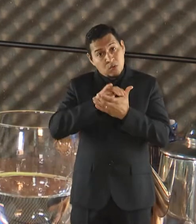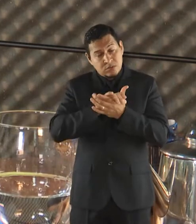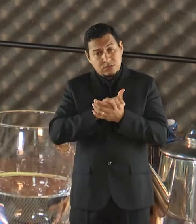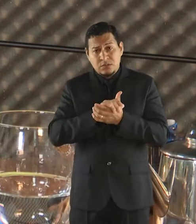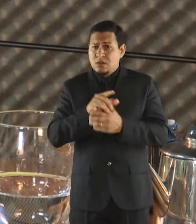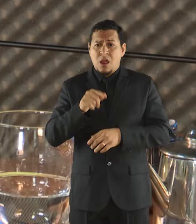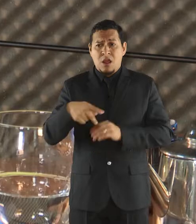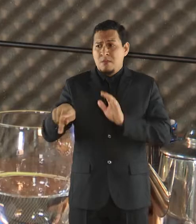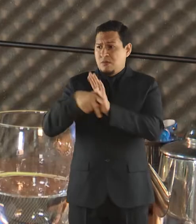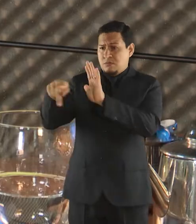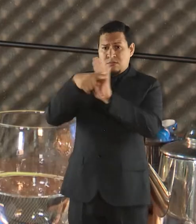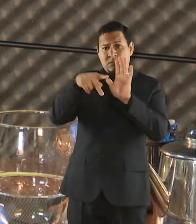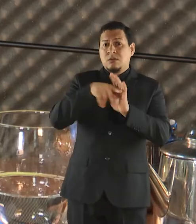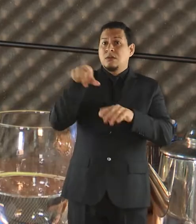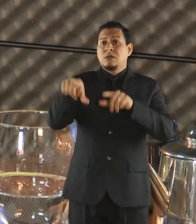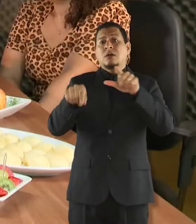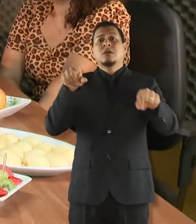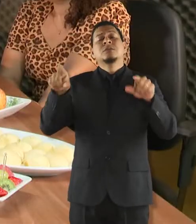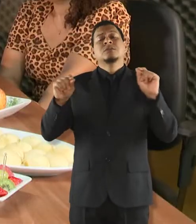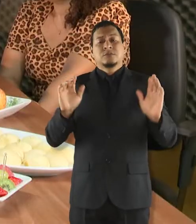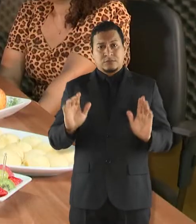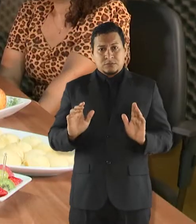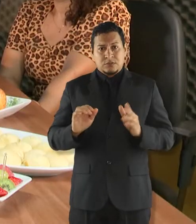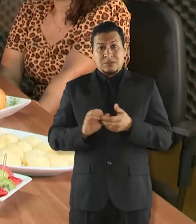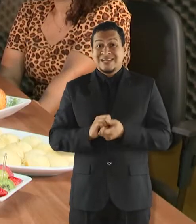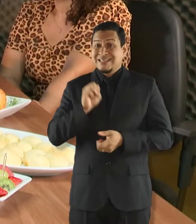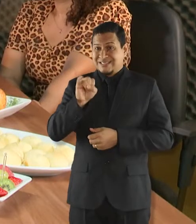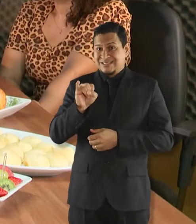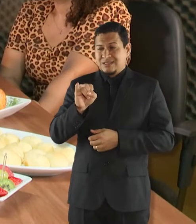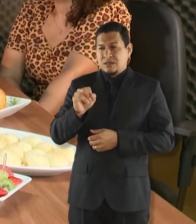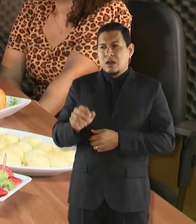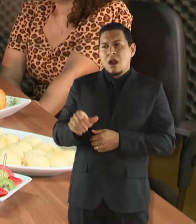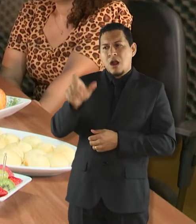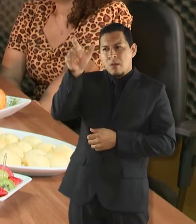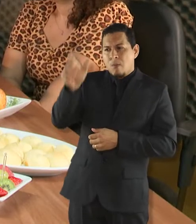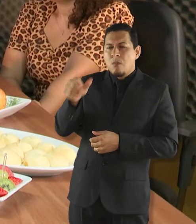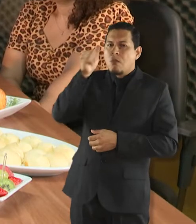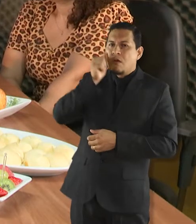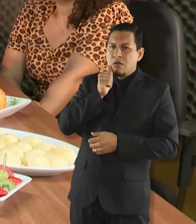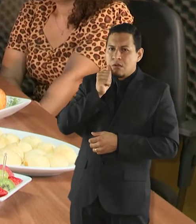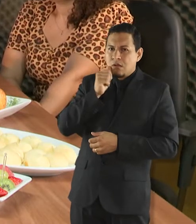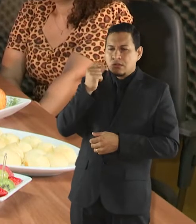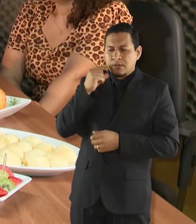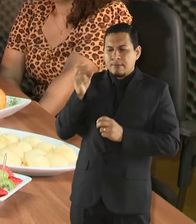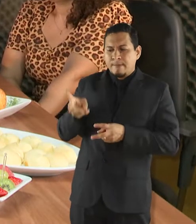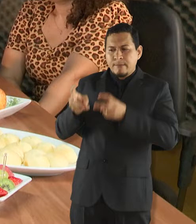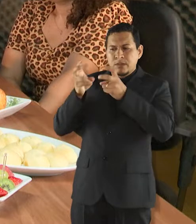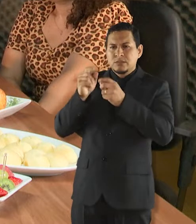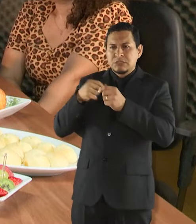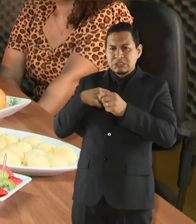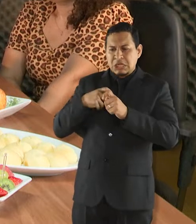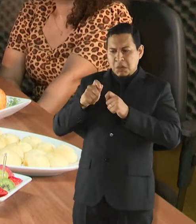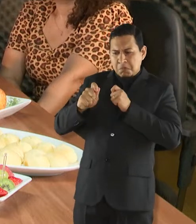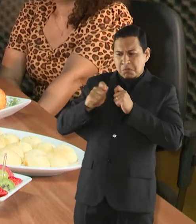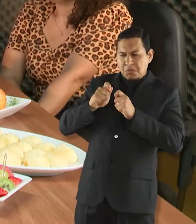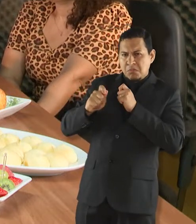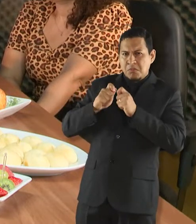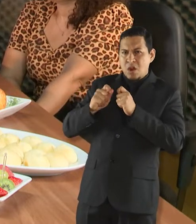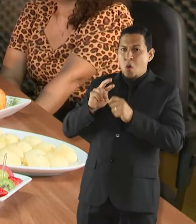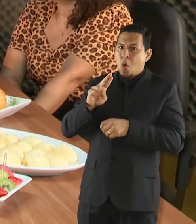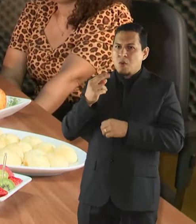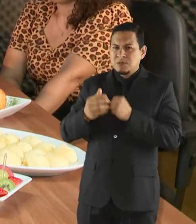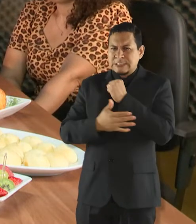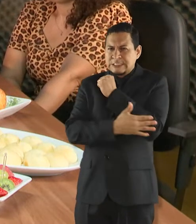São escolhas. Se essa moça está percebendo que esse homem é assim, controlador,